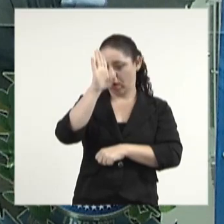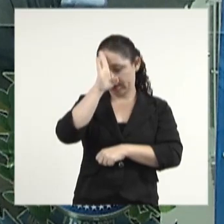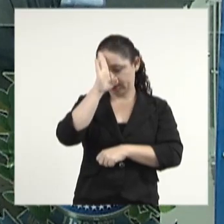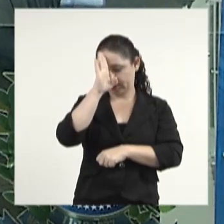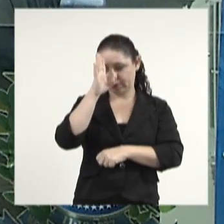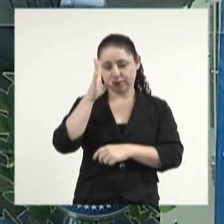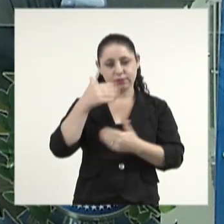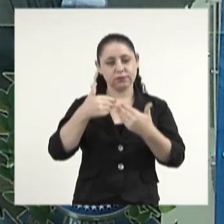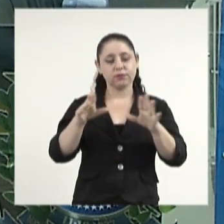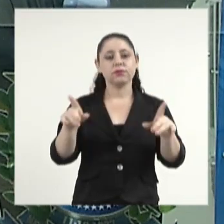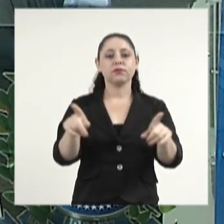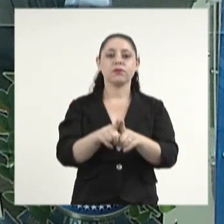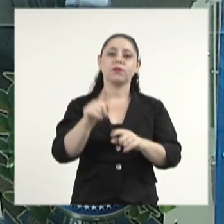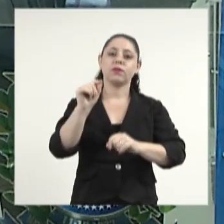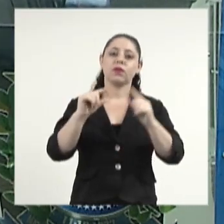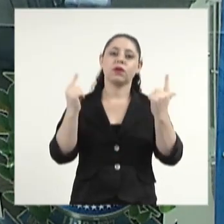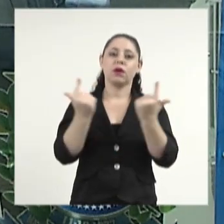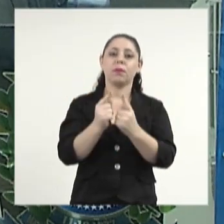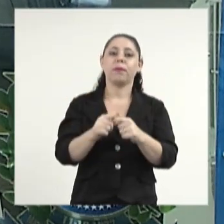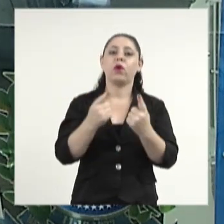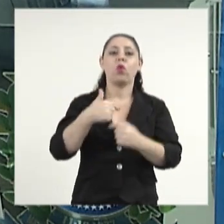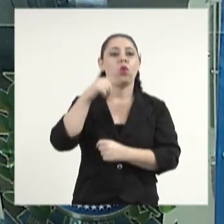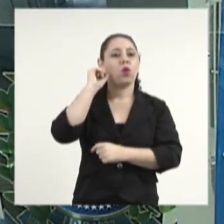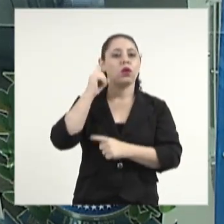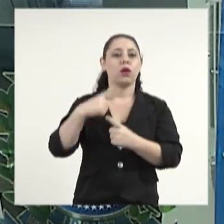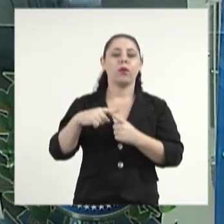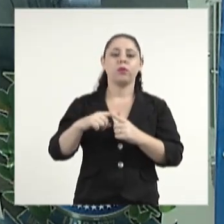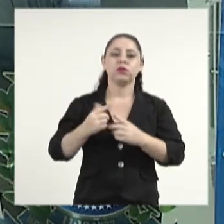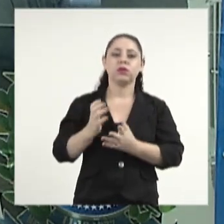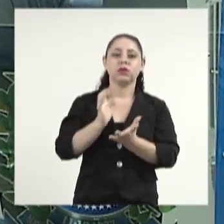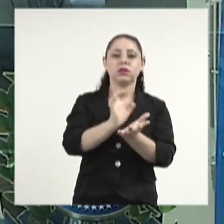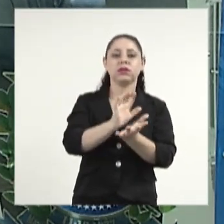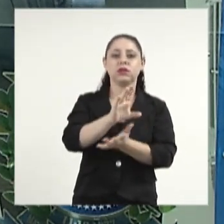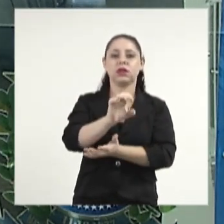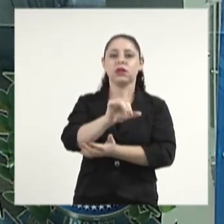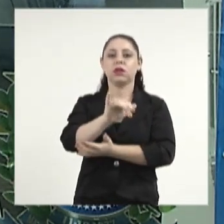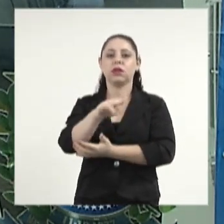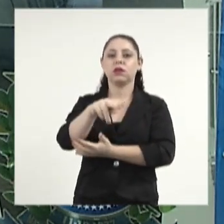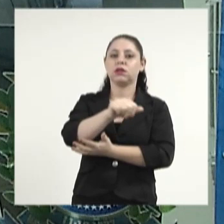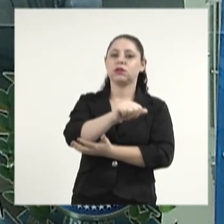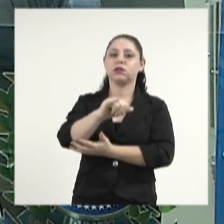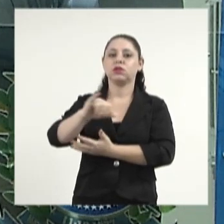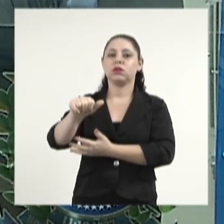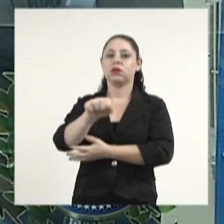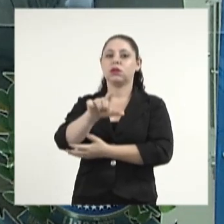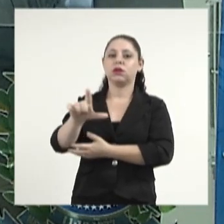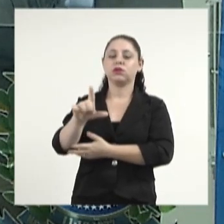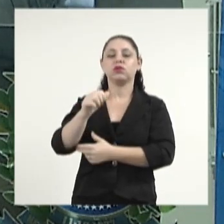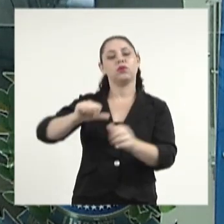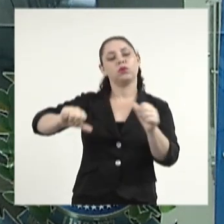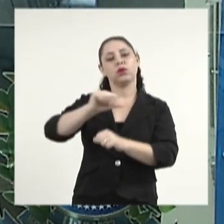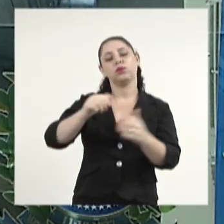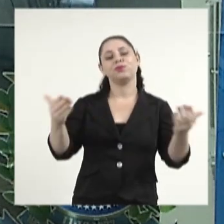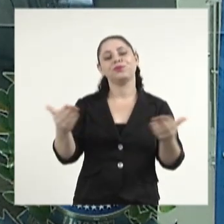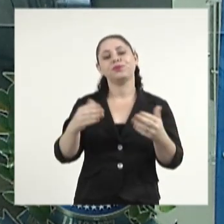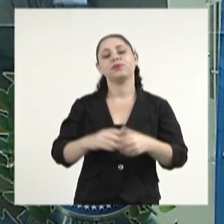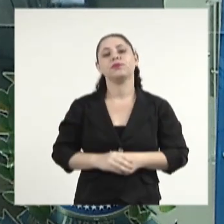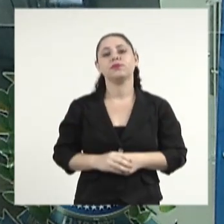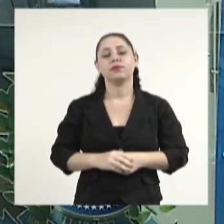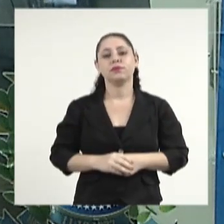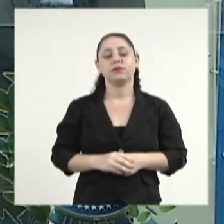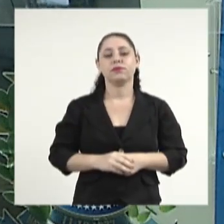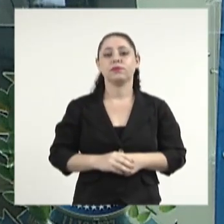vivo aqui com a gente, mas que ontem, em razão da entrega do troféu Celina Jalad, a reunião foi transferida para o dia de hoje.